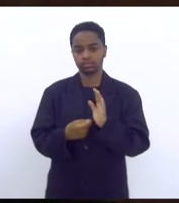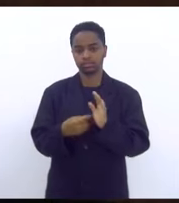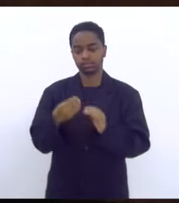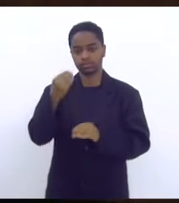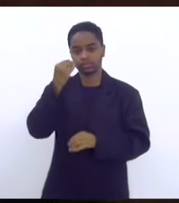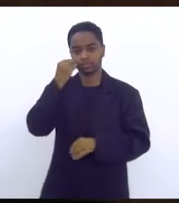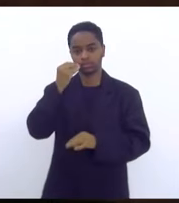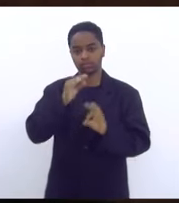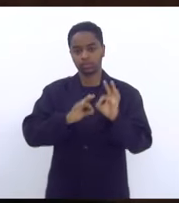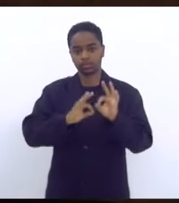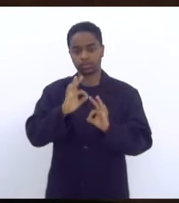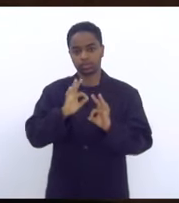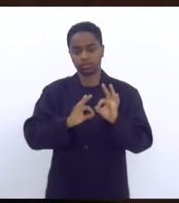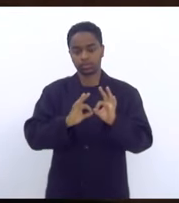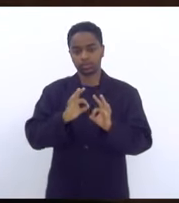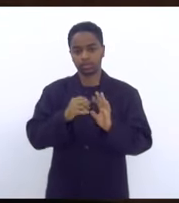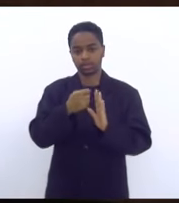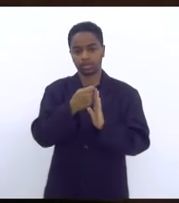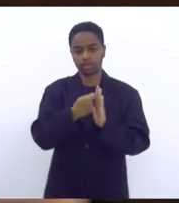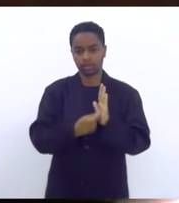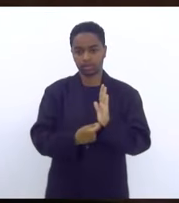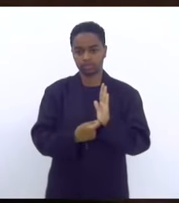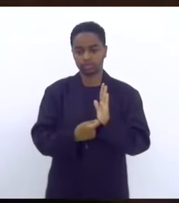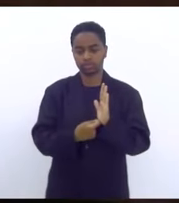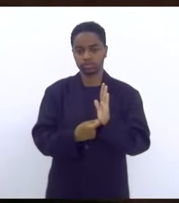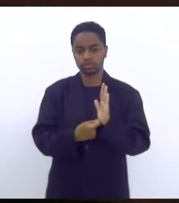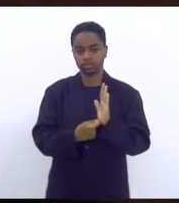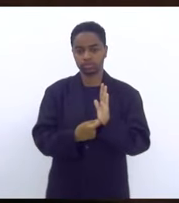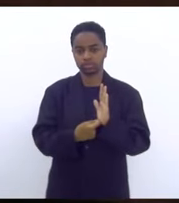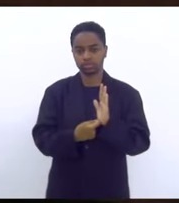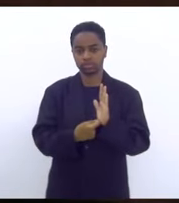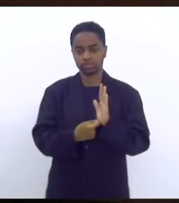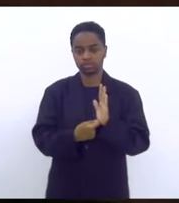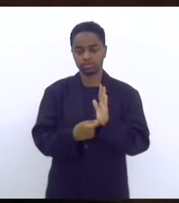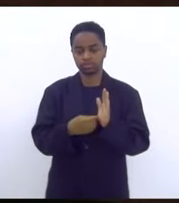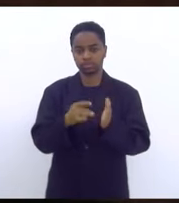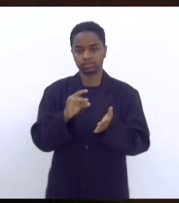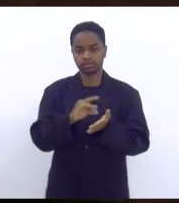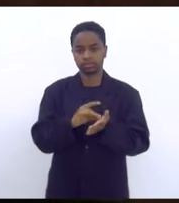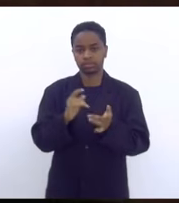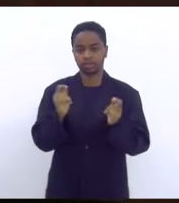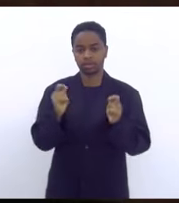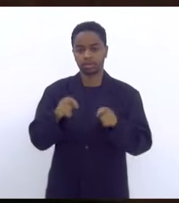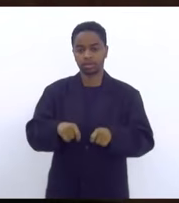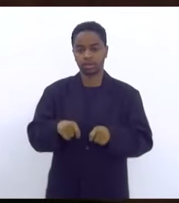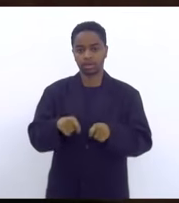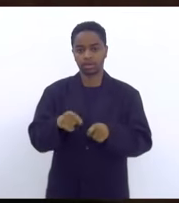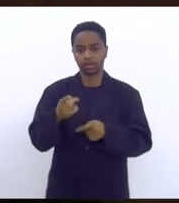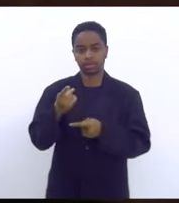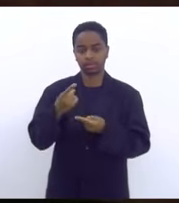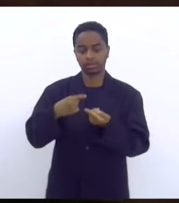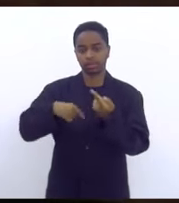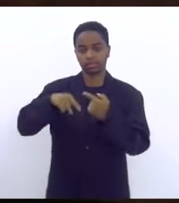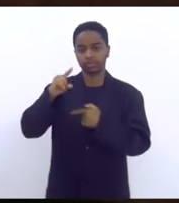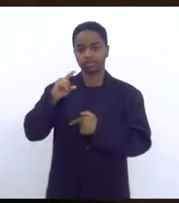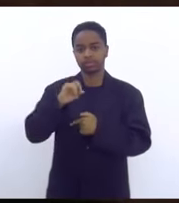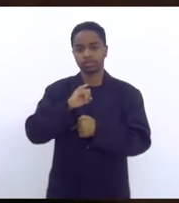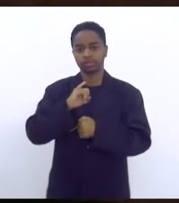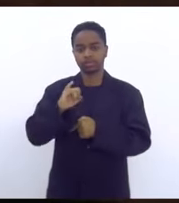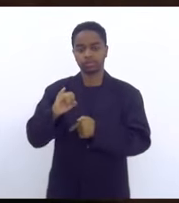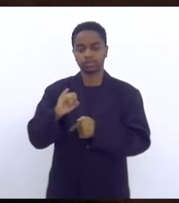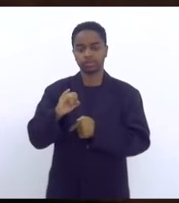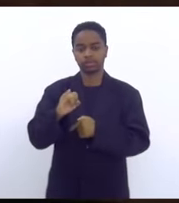construir uma redação que pudesse superar qualquer vício de